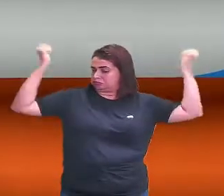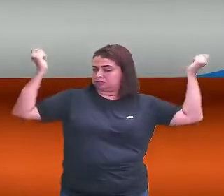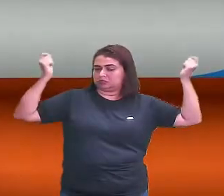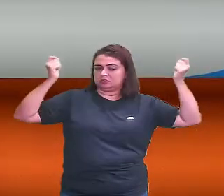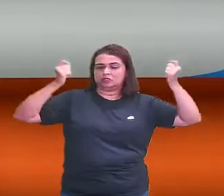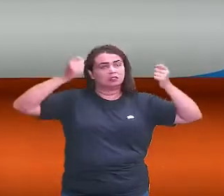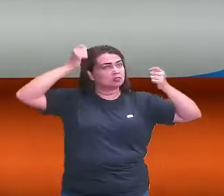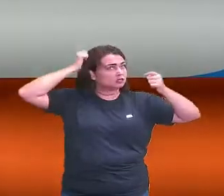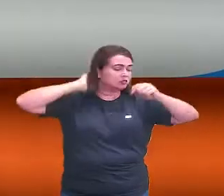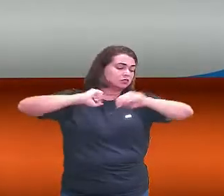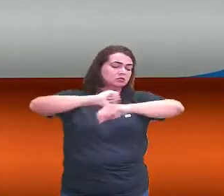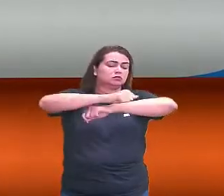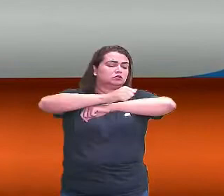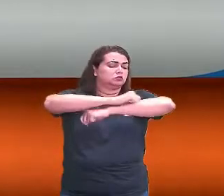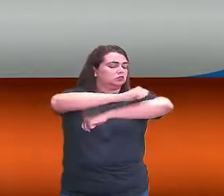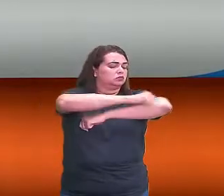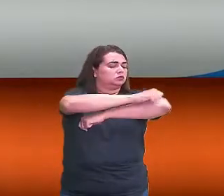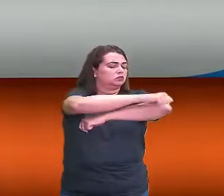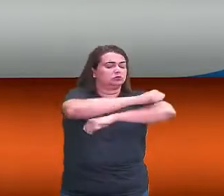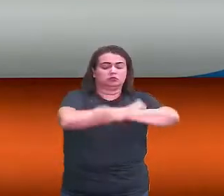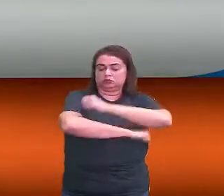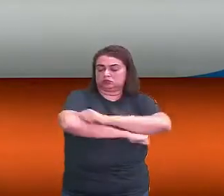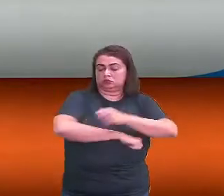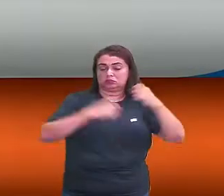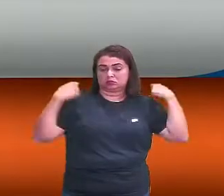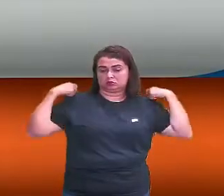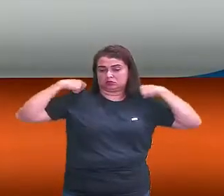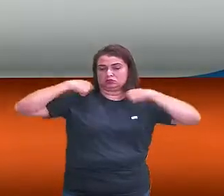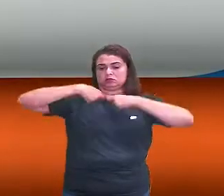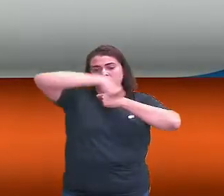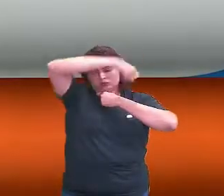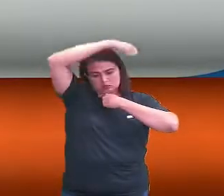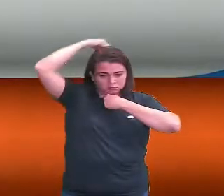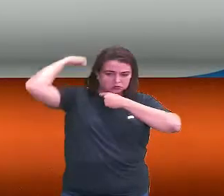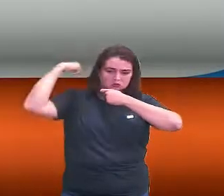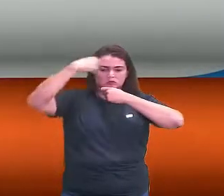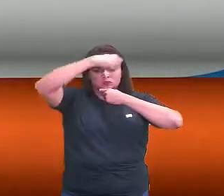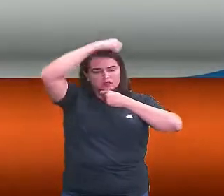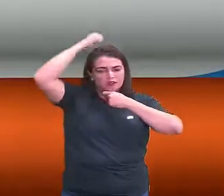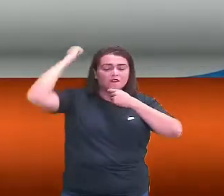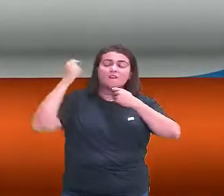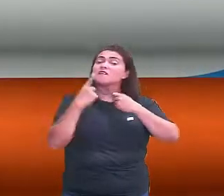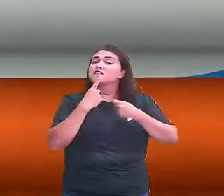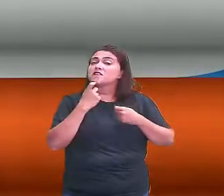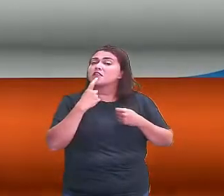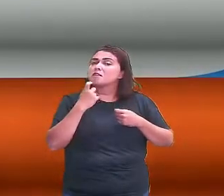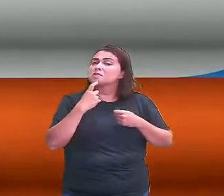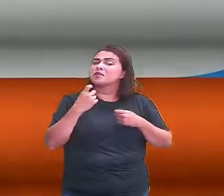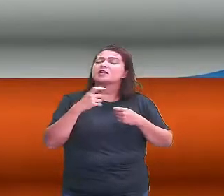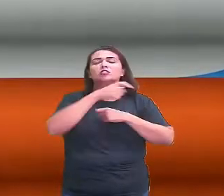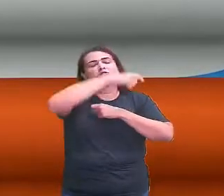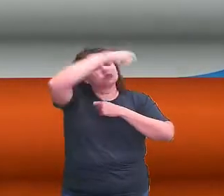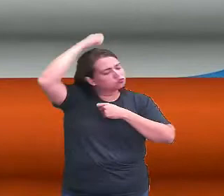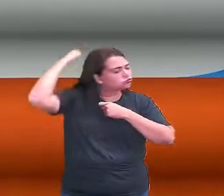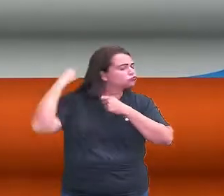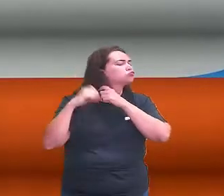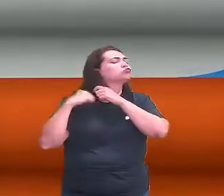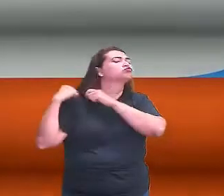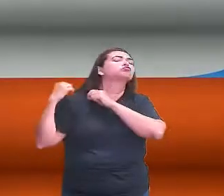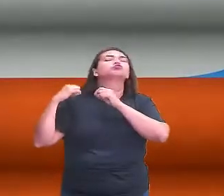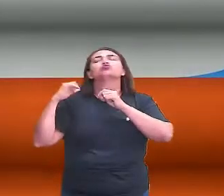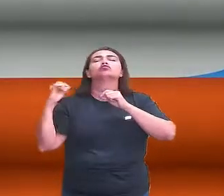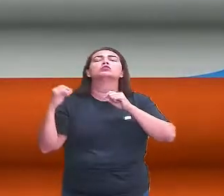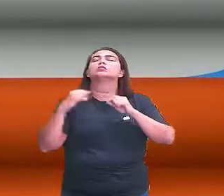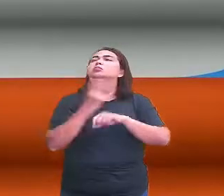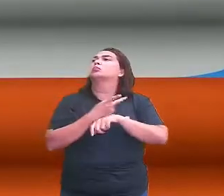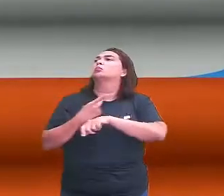ele penteou os pelos, vestiu um cachecol vermelho bem bonito e foi-se embora em busca do abraço que ele tanto